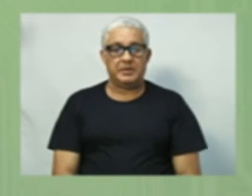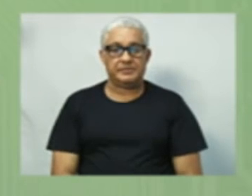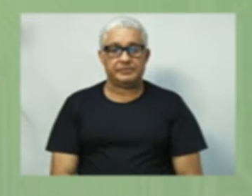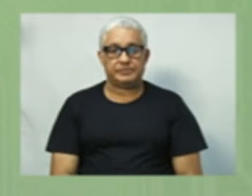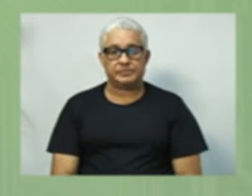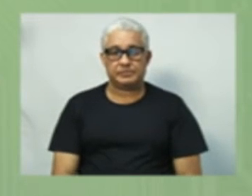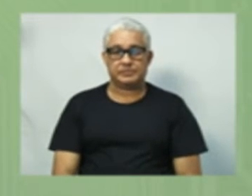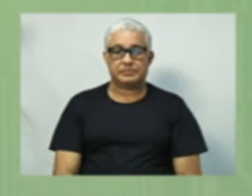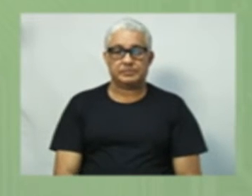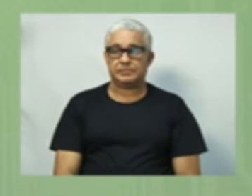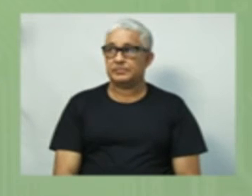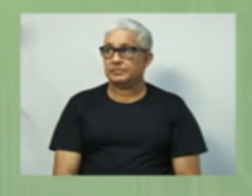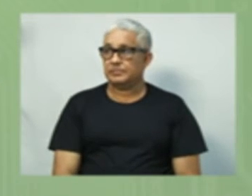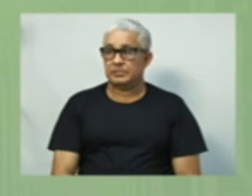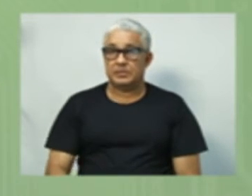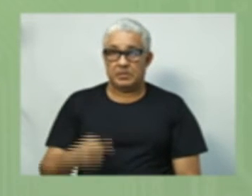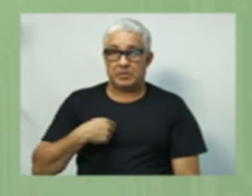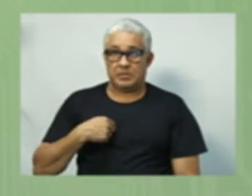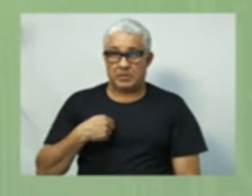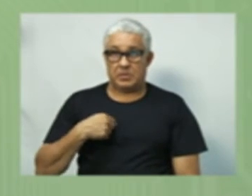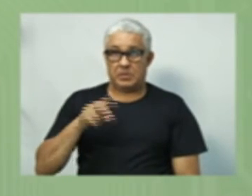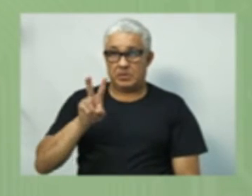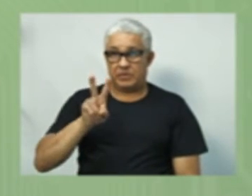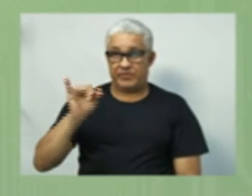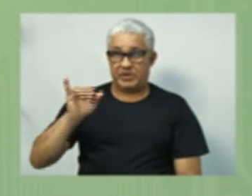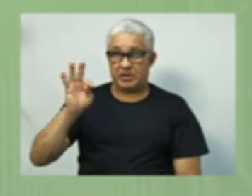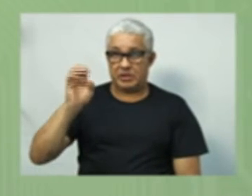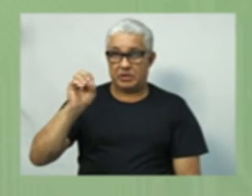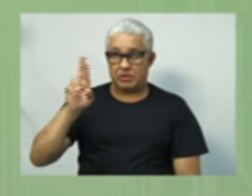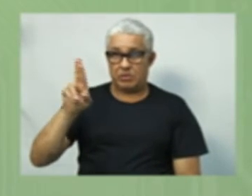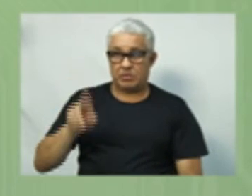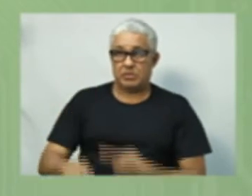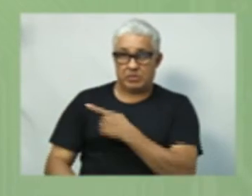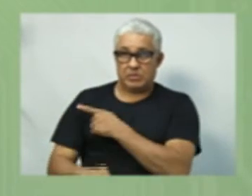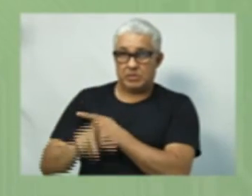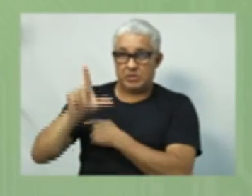Eu seria o Vitor e a senhora será o Lázaro.